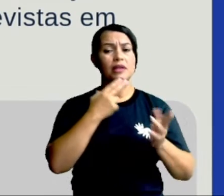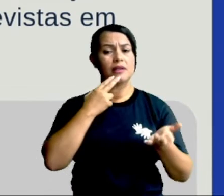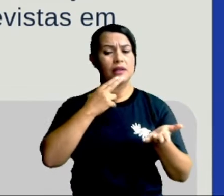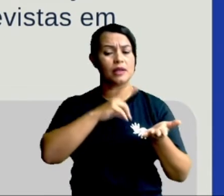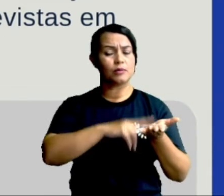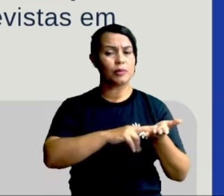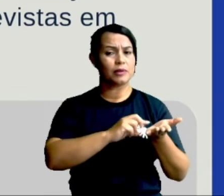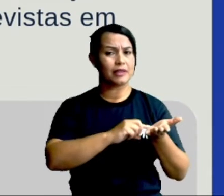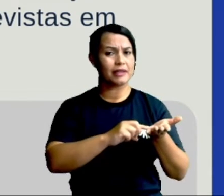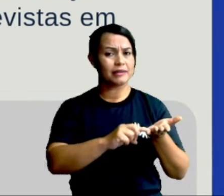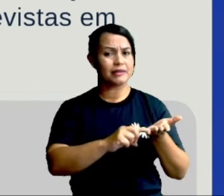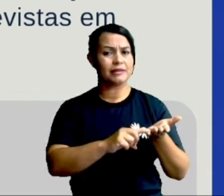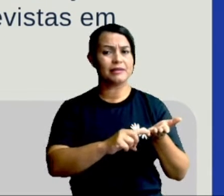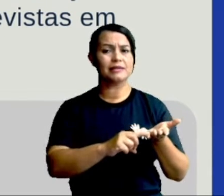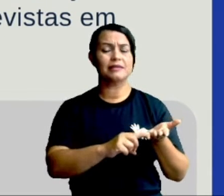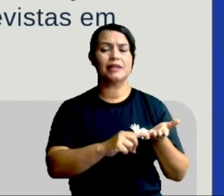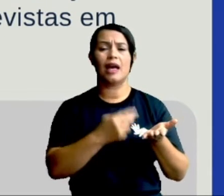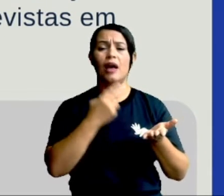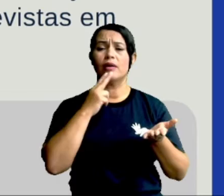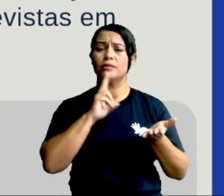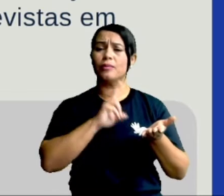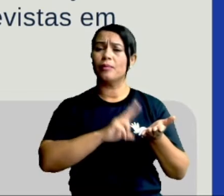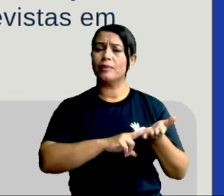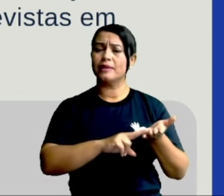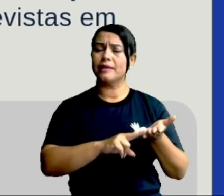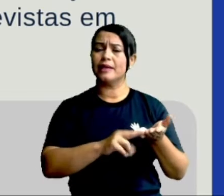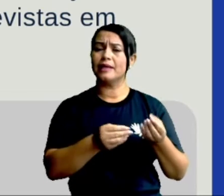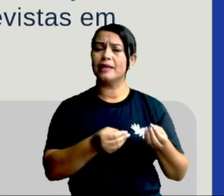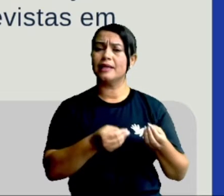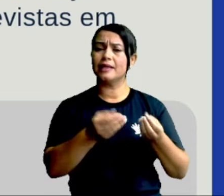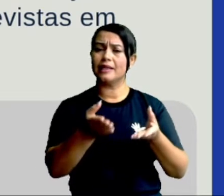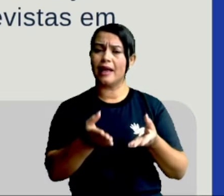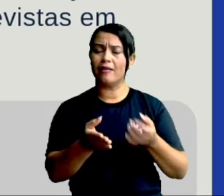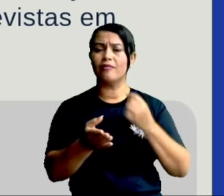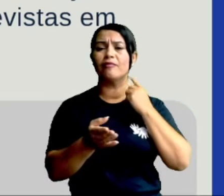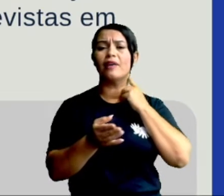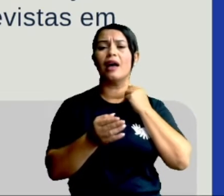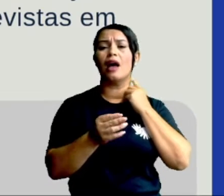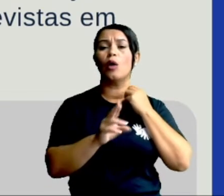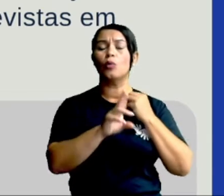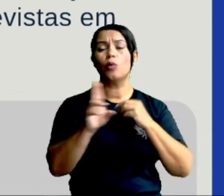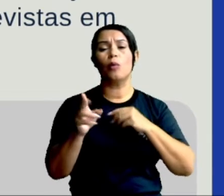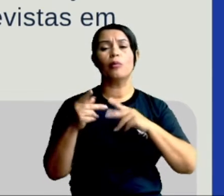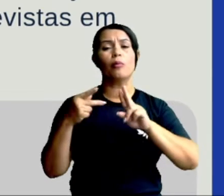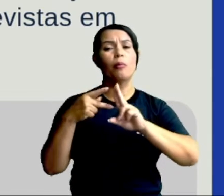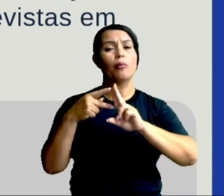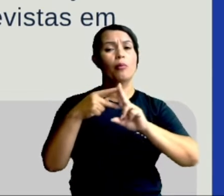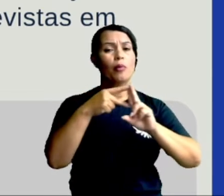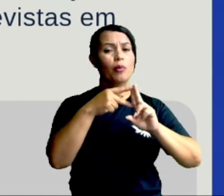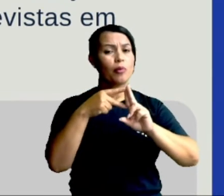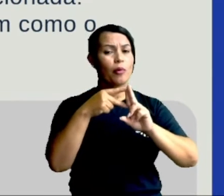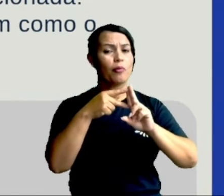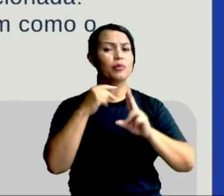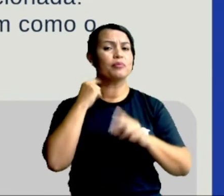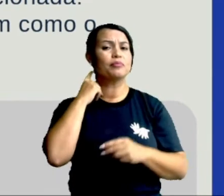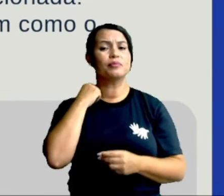correspondência, não é? A correspondência que recebia, esse pronome relativo que aí, ok?